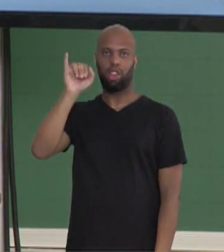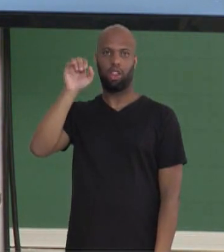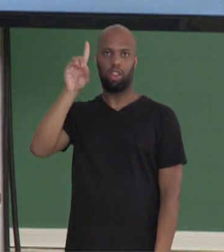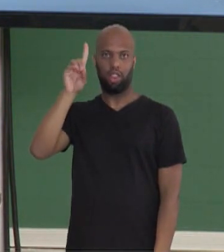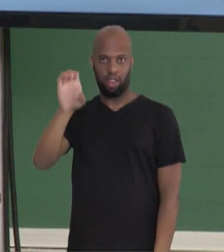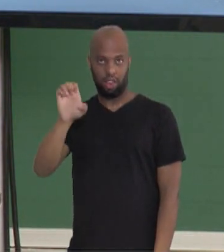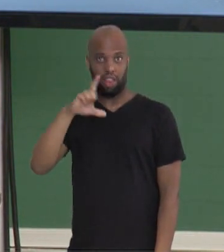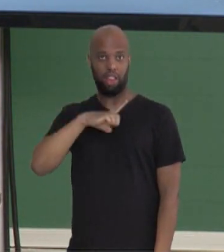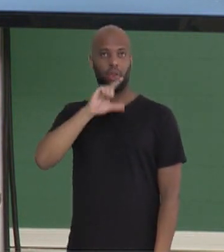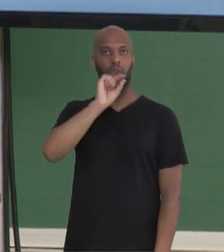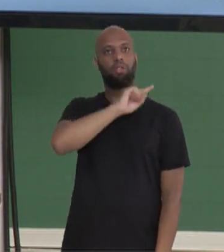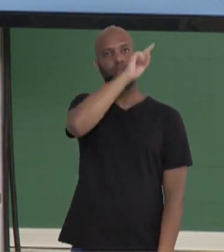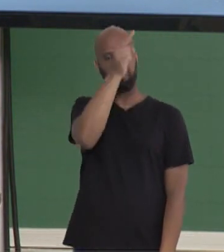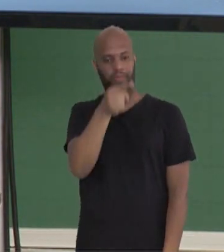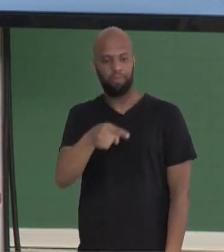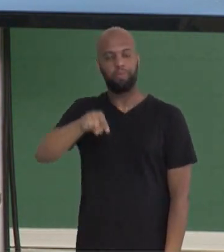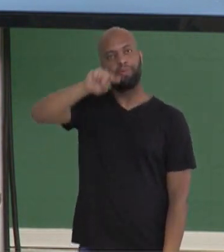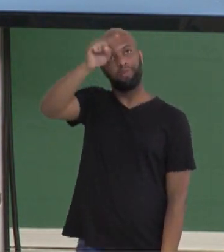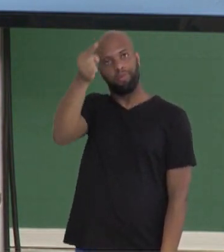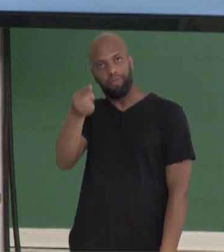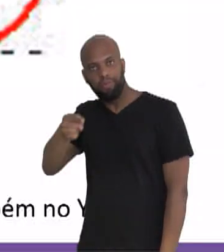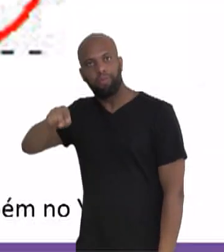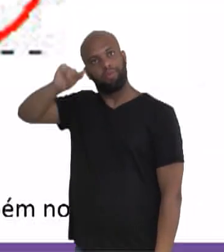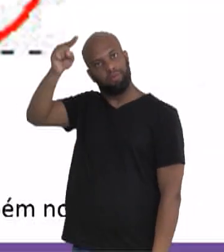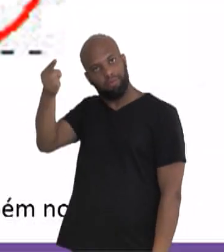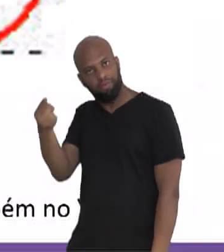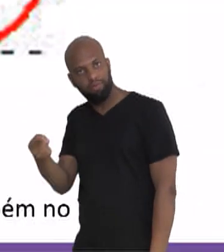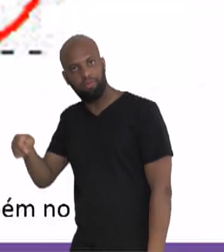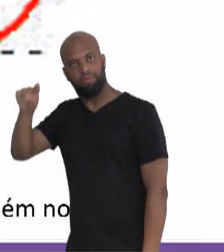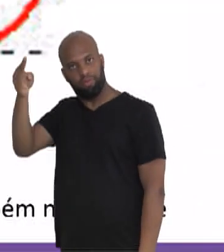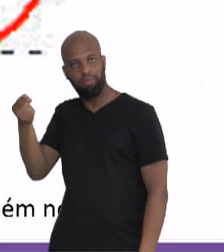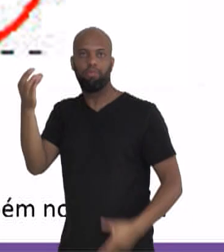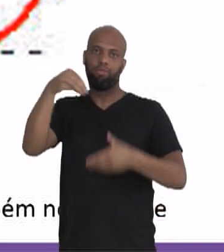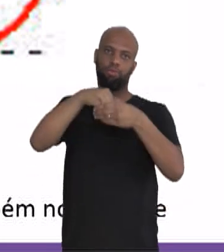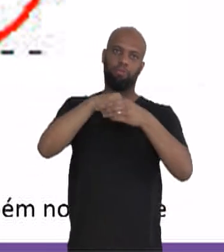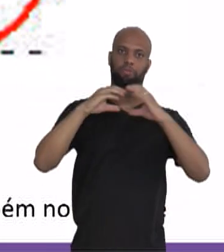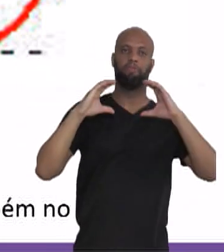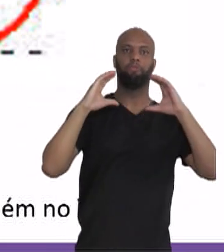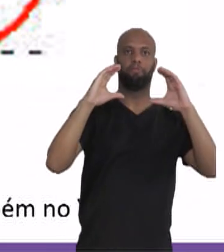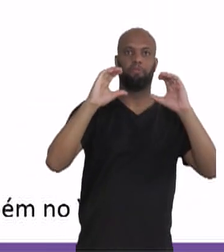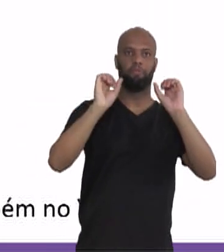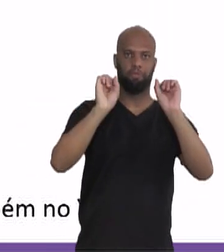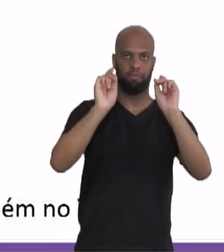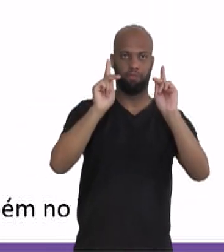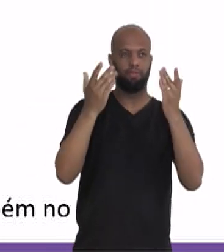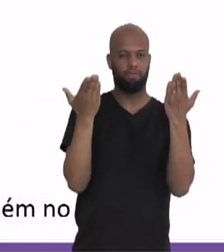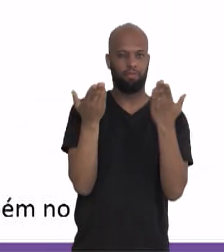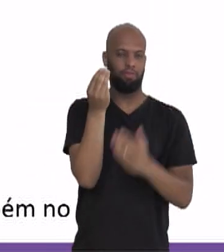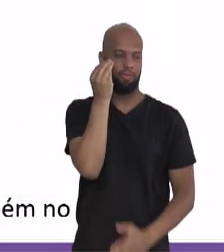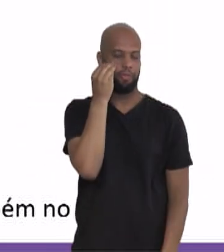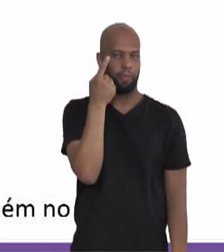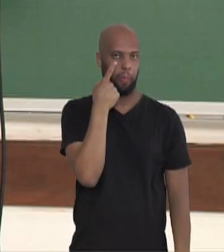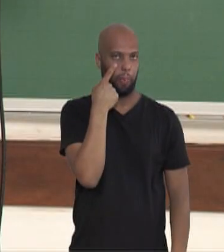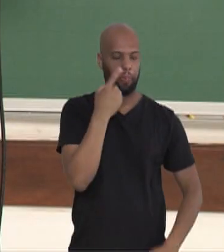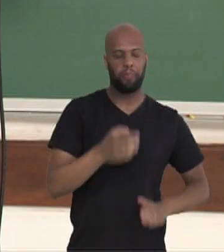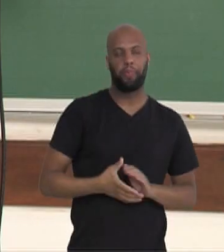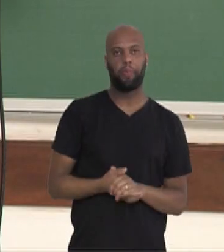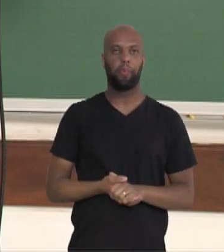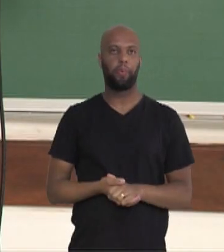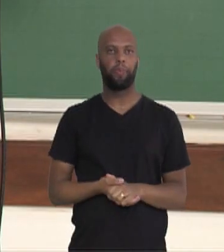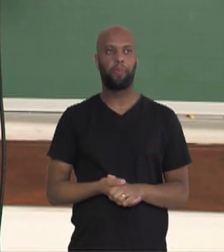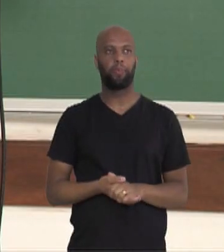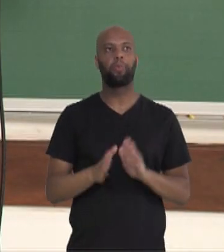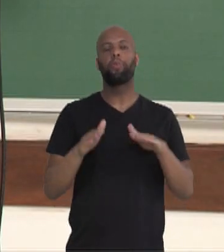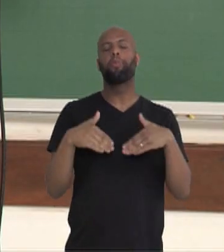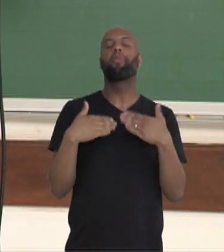oscilatório e vai formando ondas dentro dessa função, perfeito? Vamos tentar ver aqui um pouquinho.